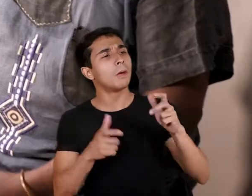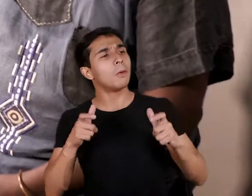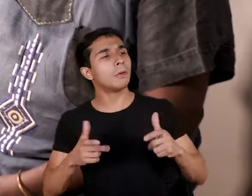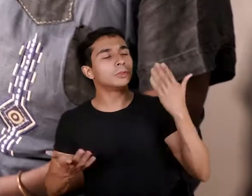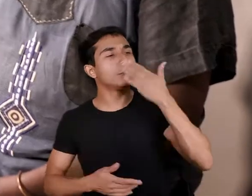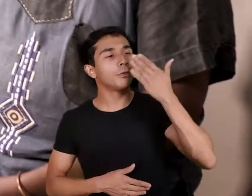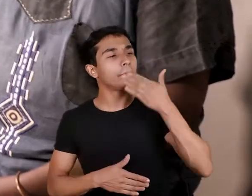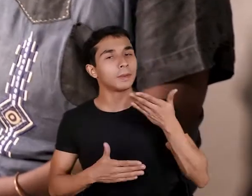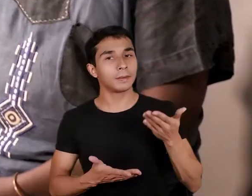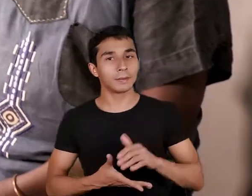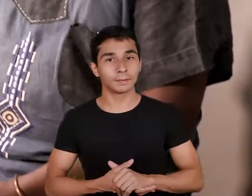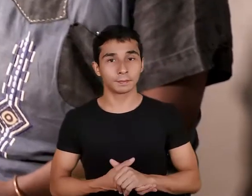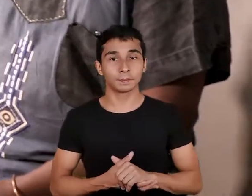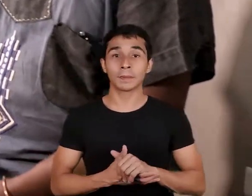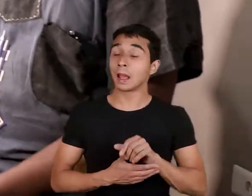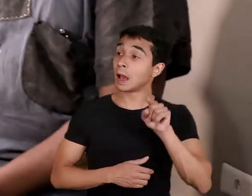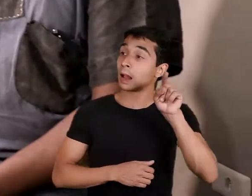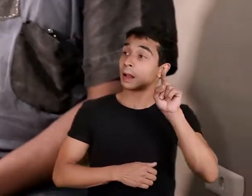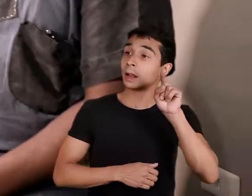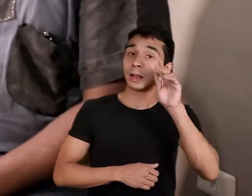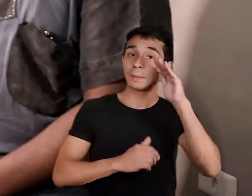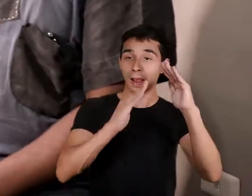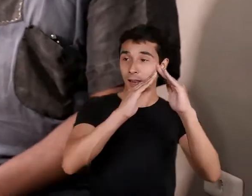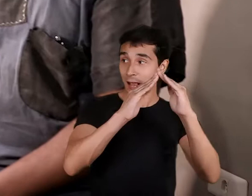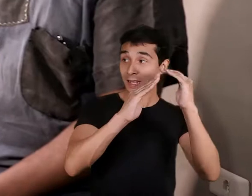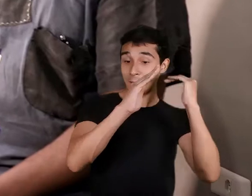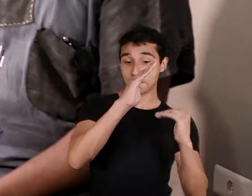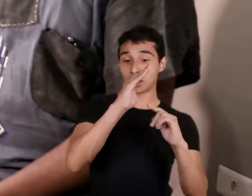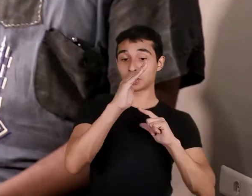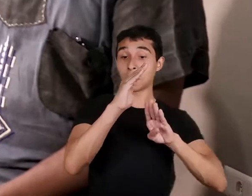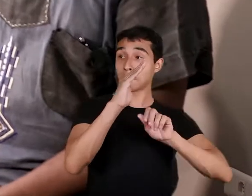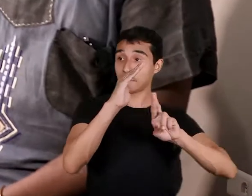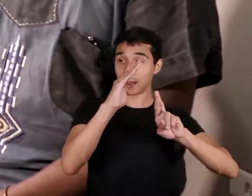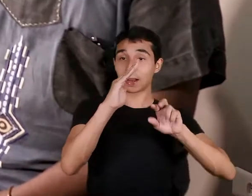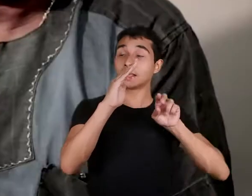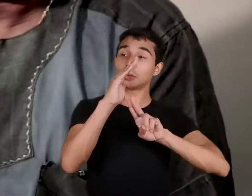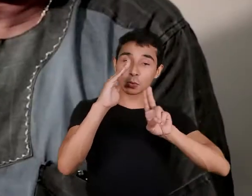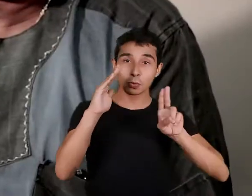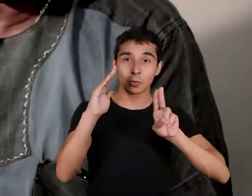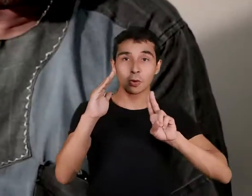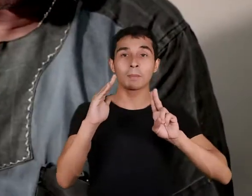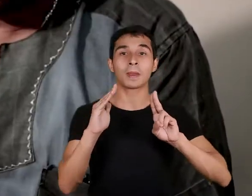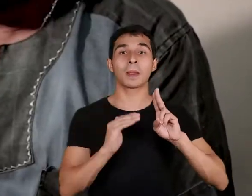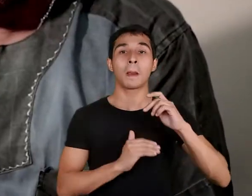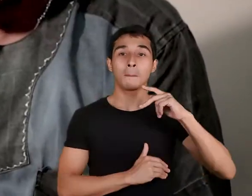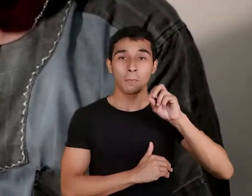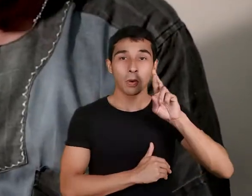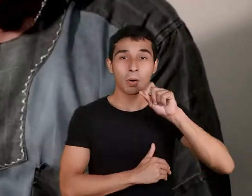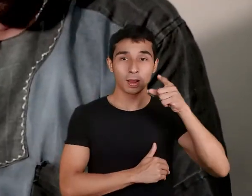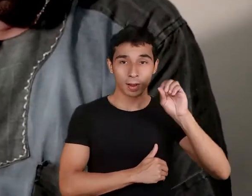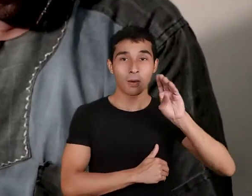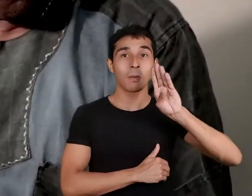não viu? Ah, é debaixo de uma casa, vai se chamar Porão Bar. Né? Então a gente